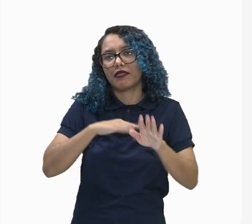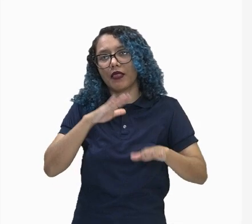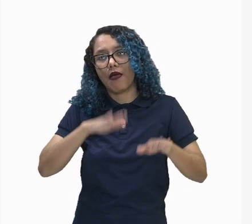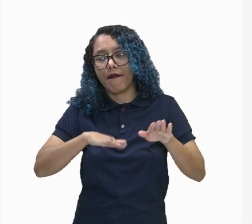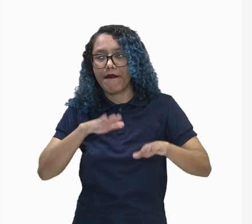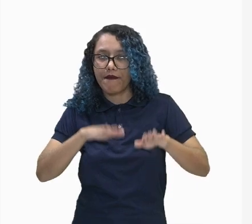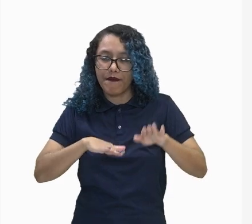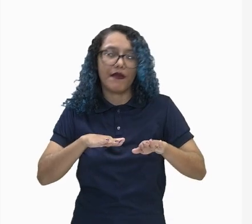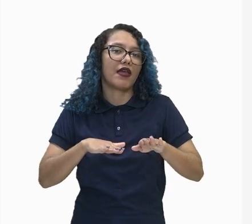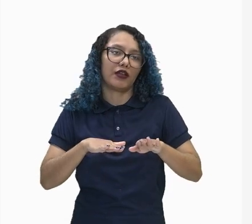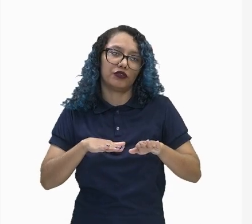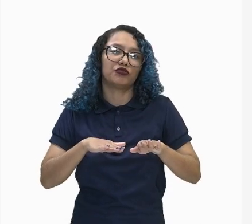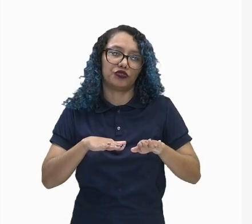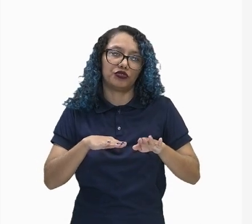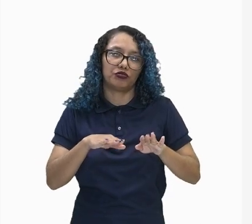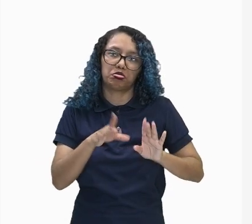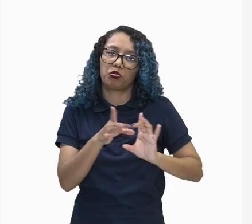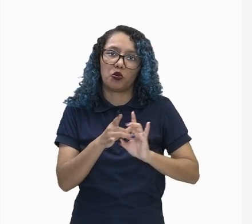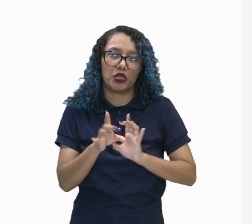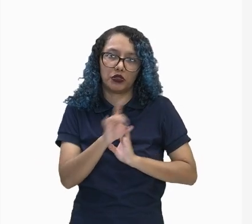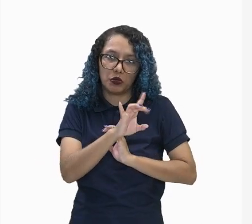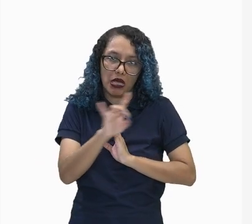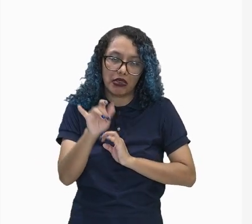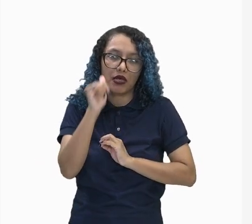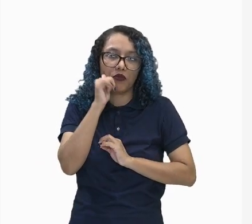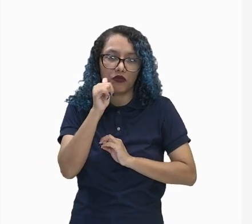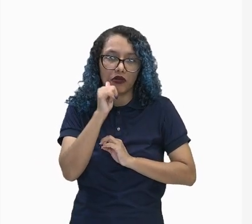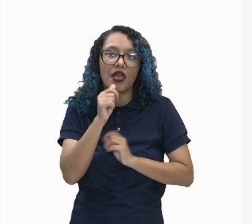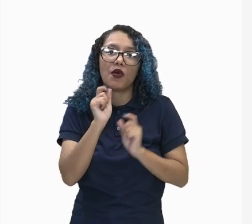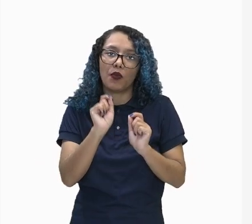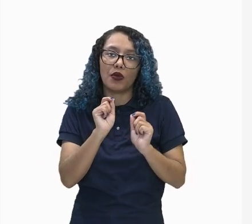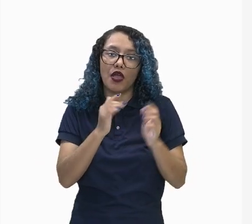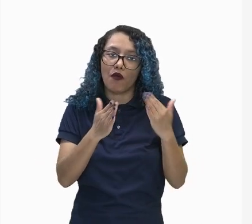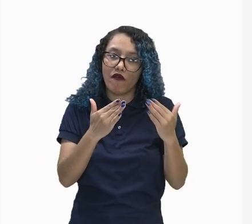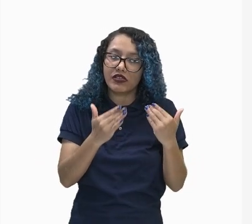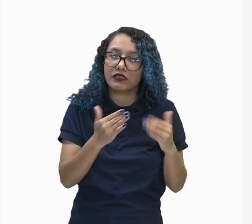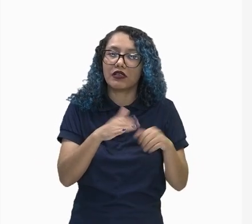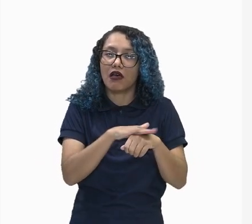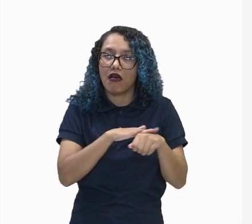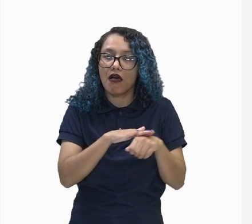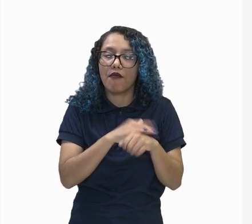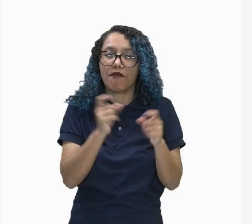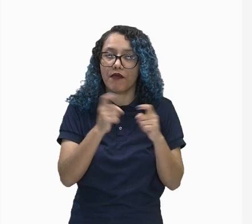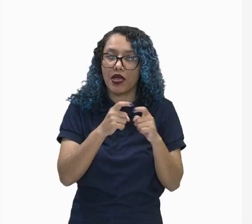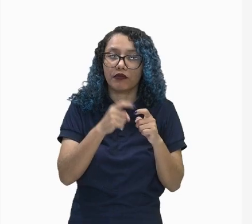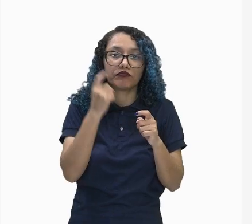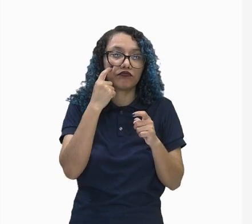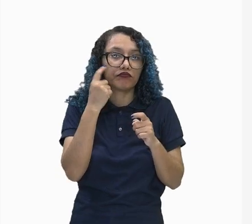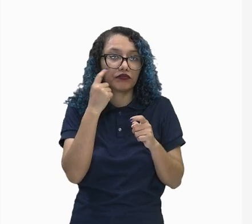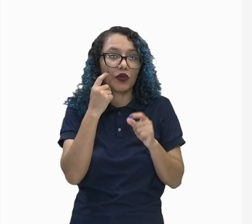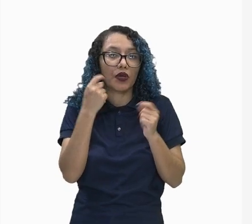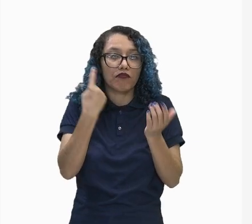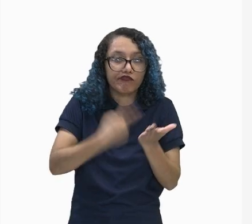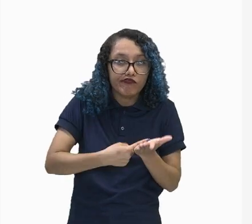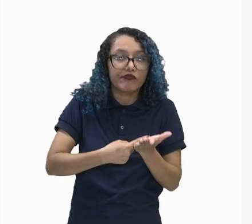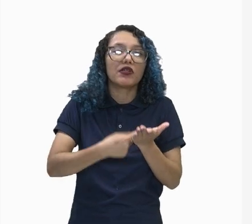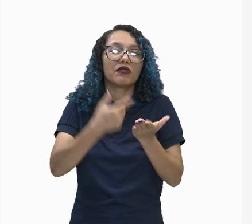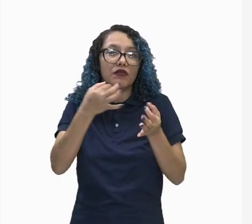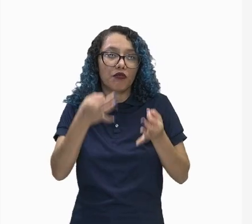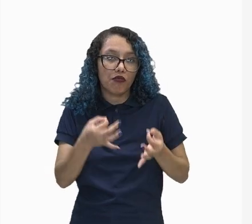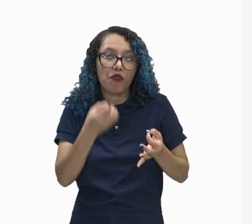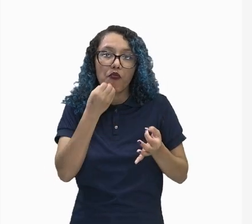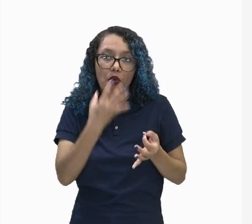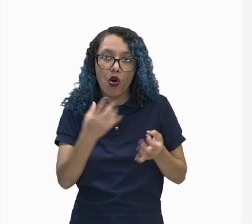muito da realidade de cada mulher, que ela vai conversar ali com o seu médico para tentar chegar, né, em um que ela possa utilizar.